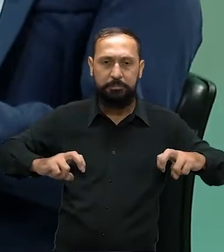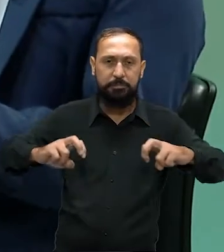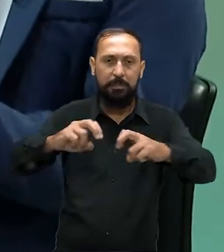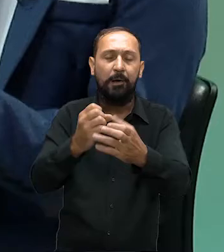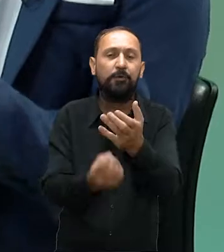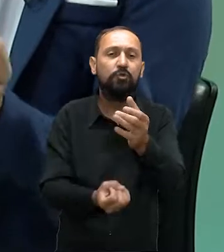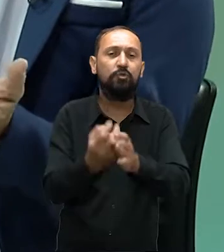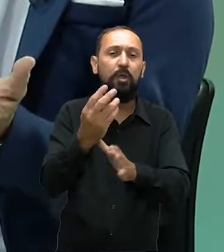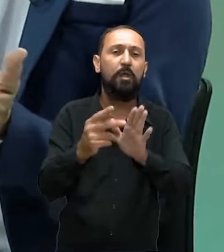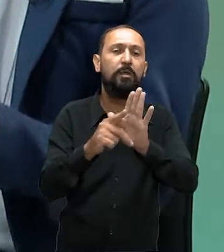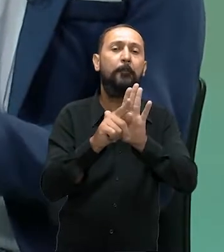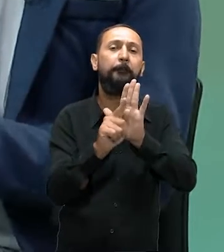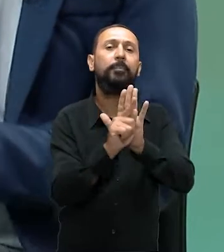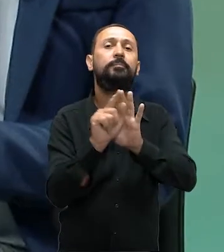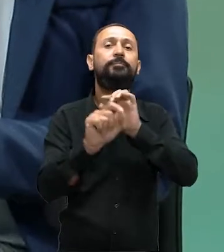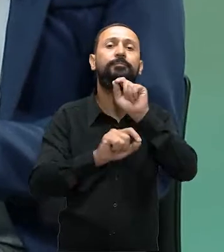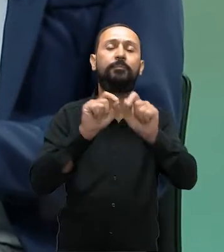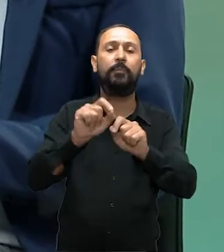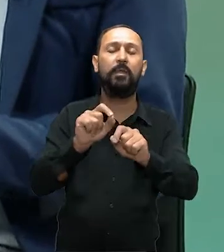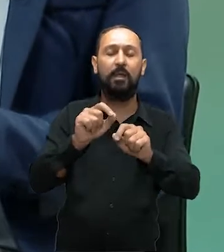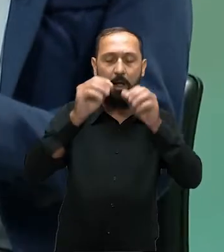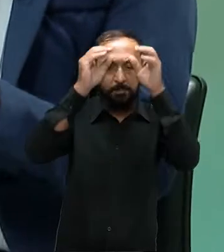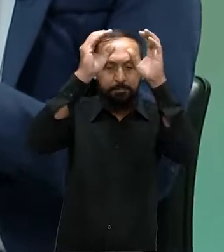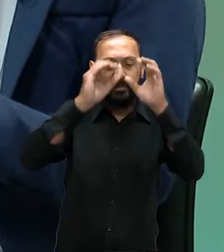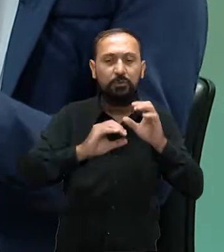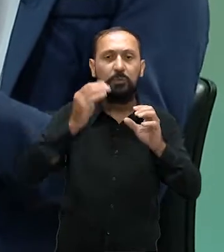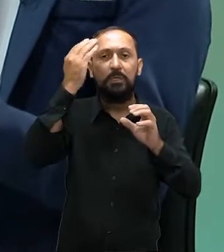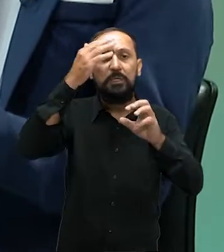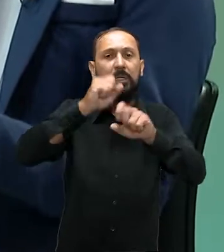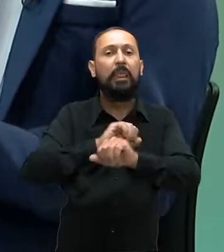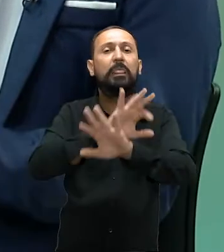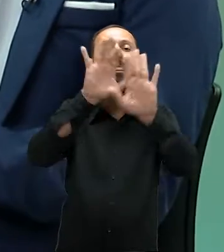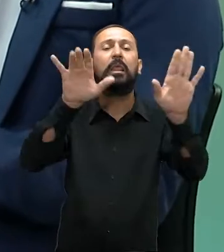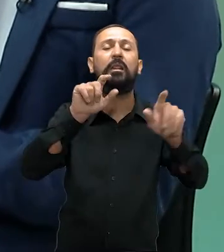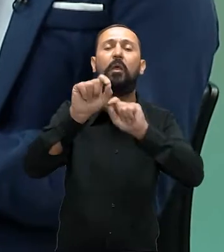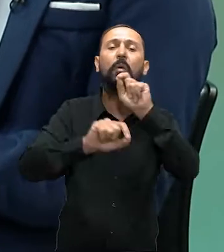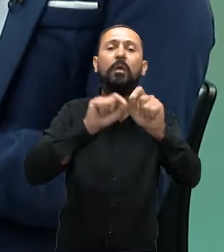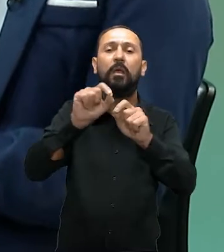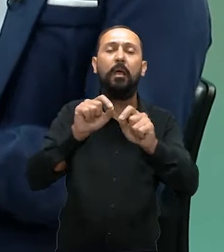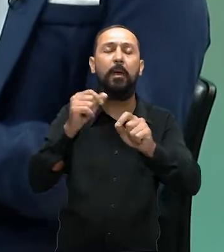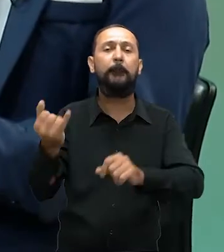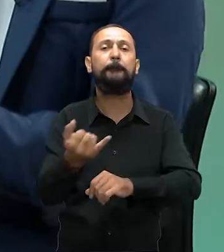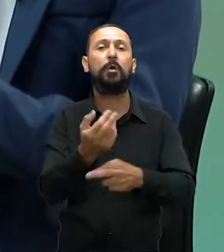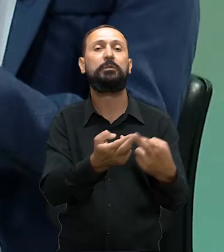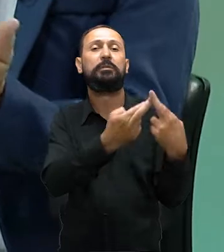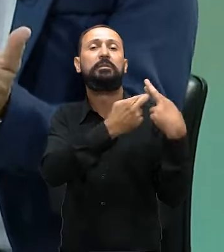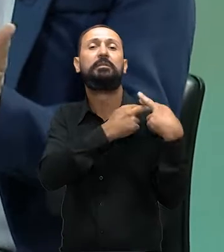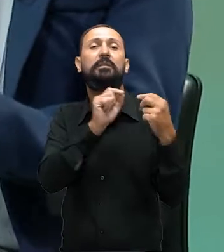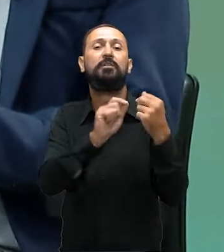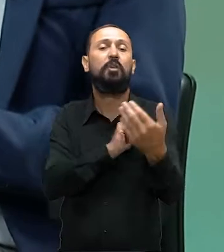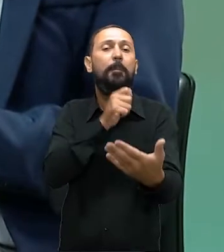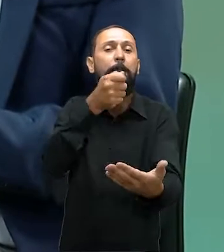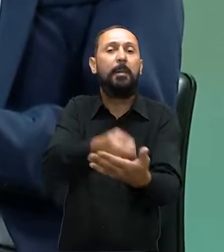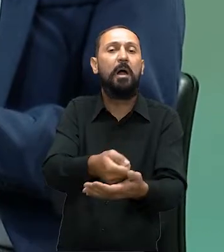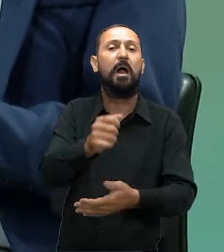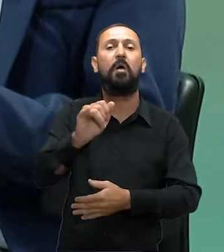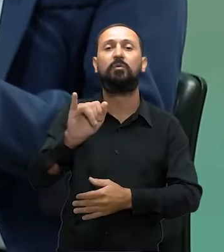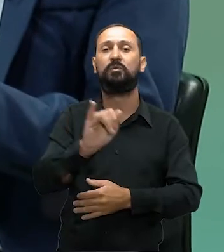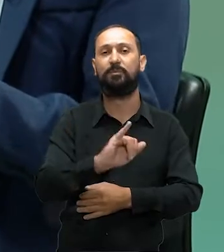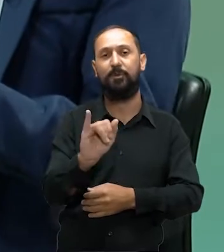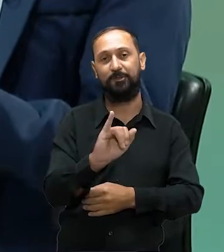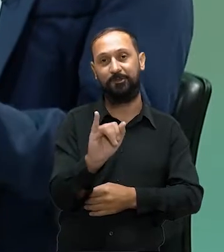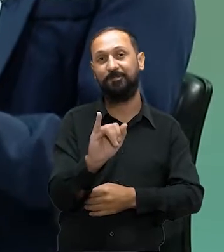CONFAS para criar esse programa, para que o cidadão entenda qual a importância, como você mencionou, de pagar